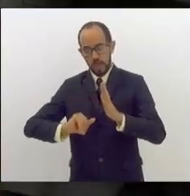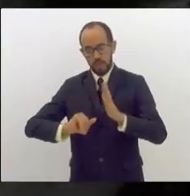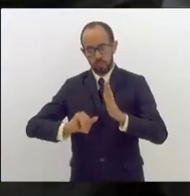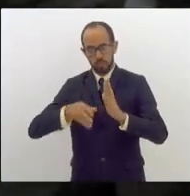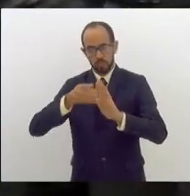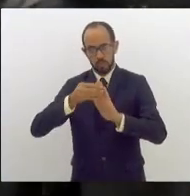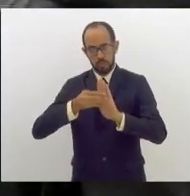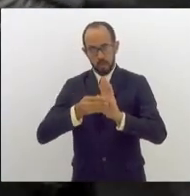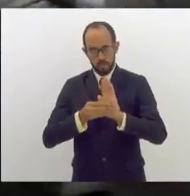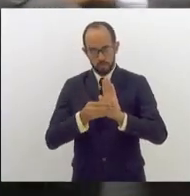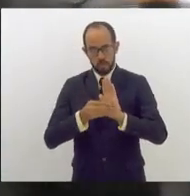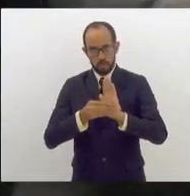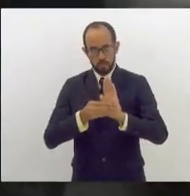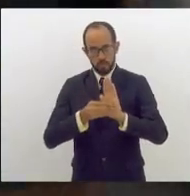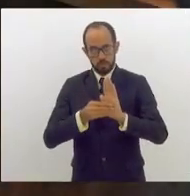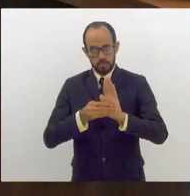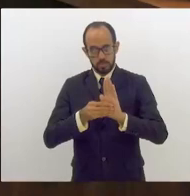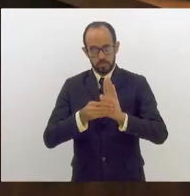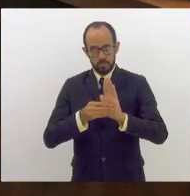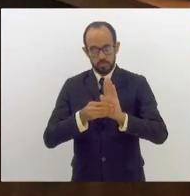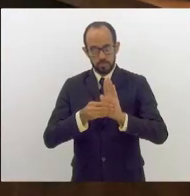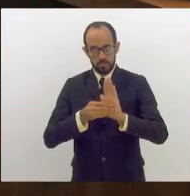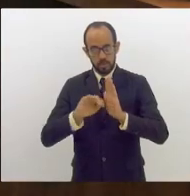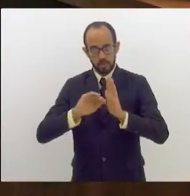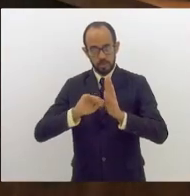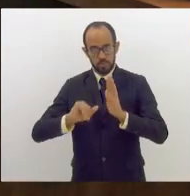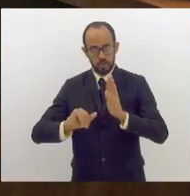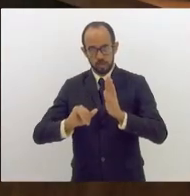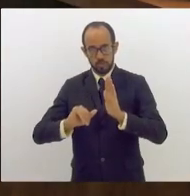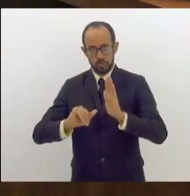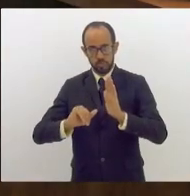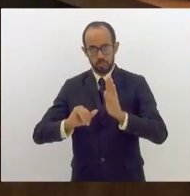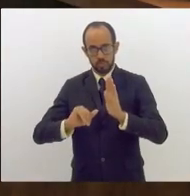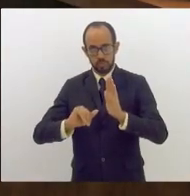tá certo saiu de pauta